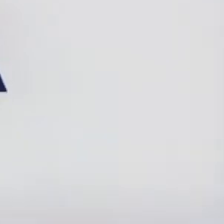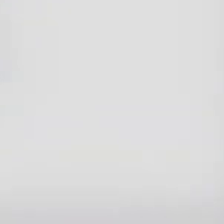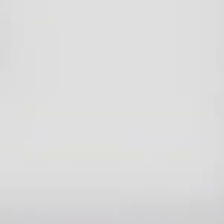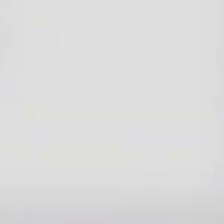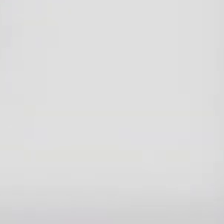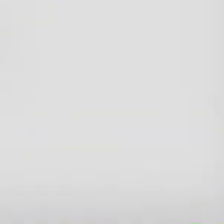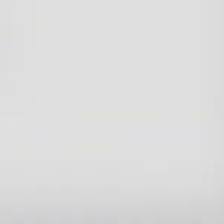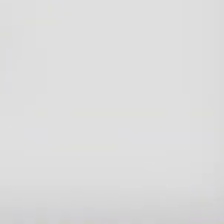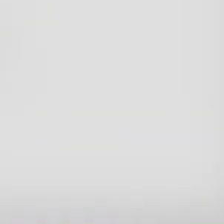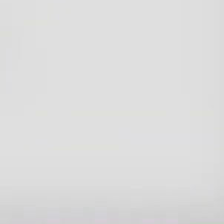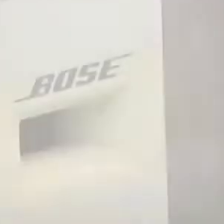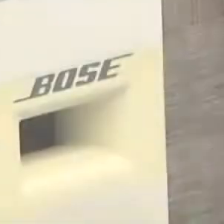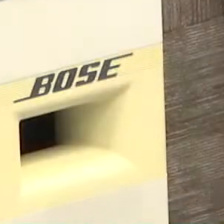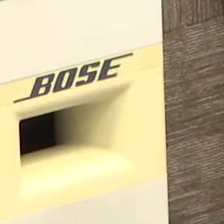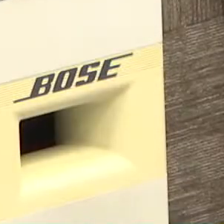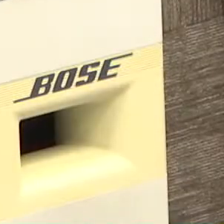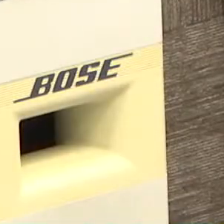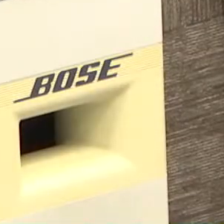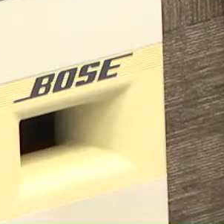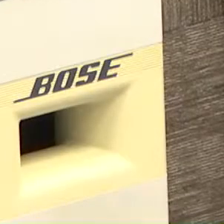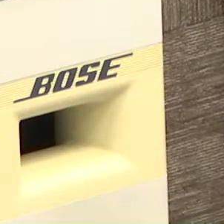TV Câmara, Campinas.